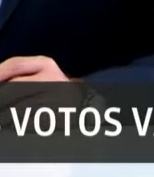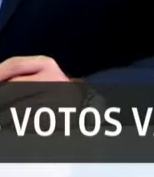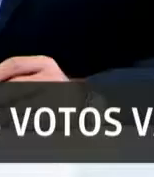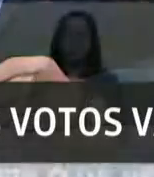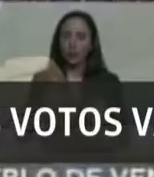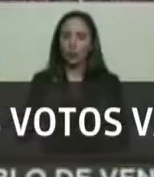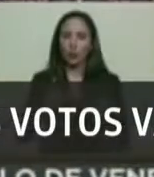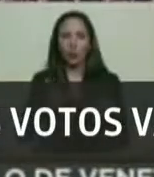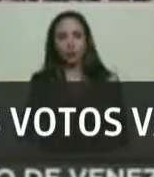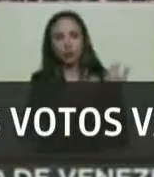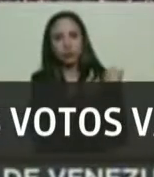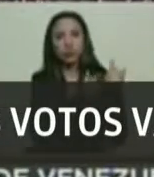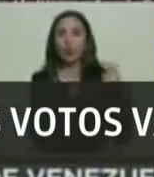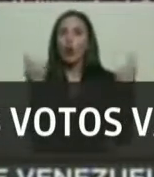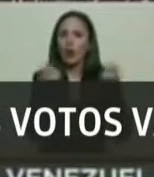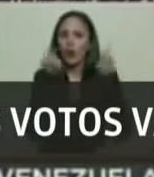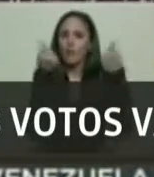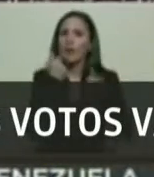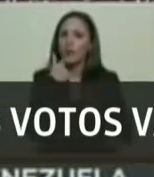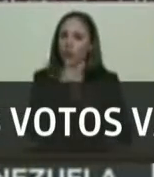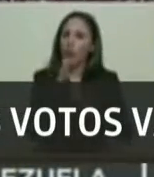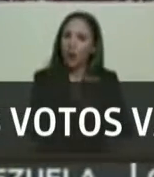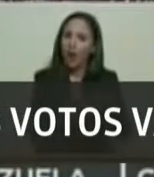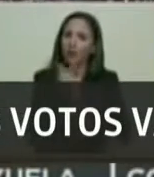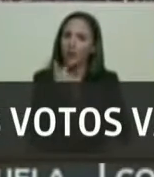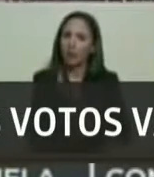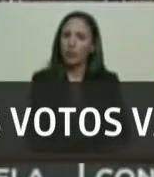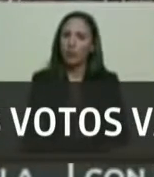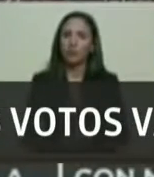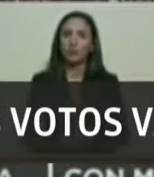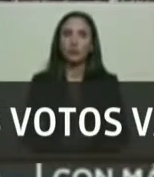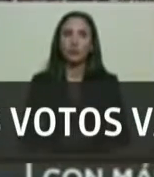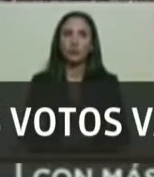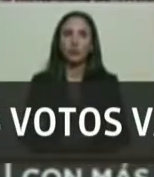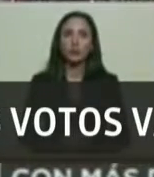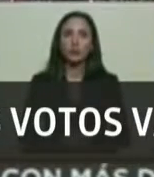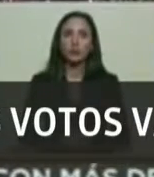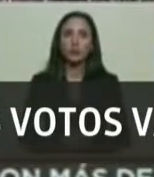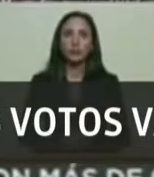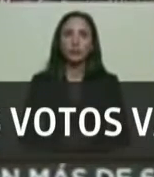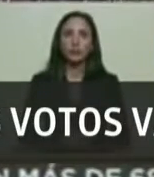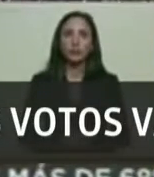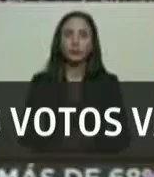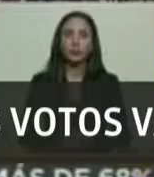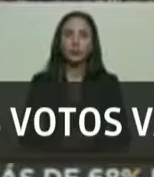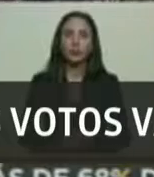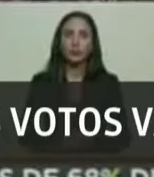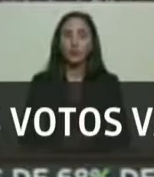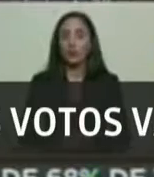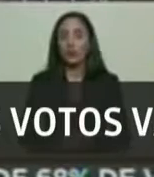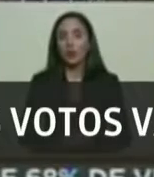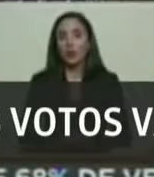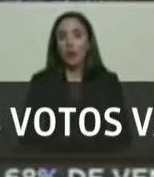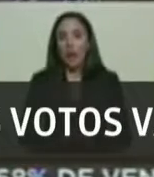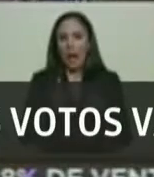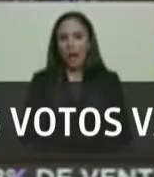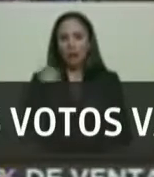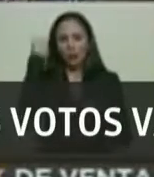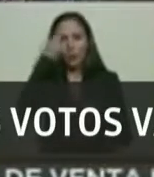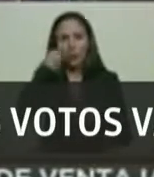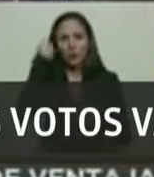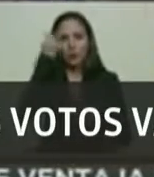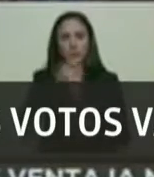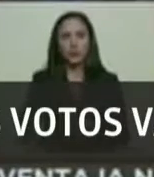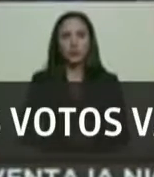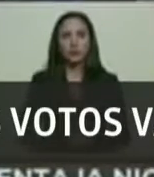válidos essas são imagens ao vivo das ruas de caracas da comemoração de nicolás